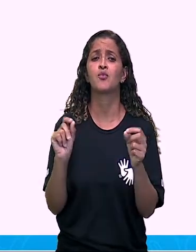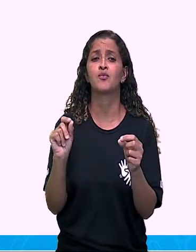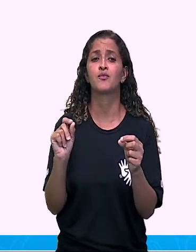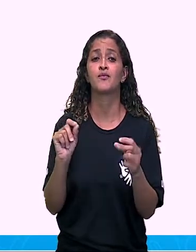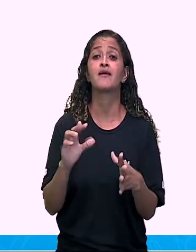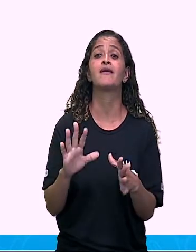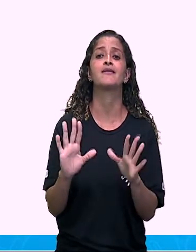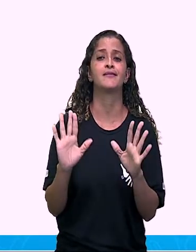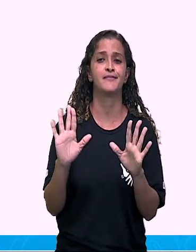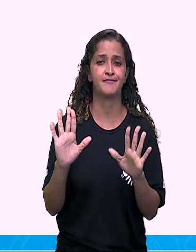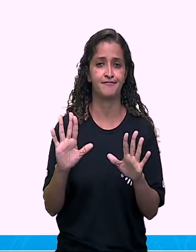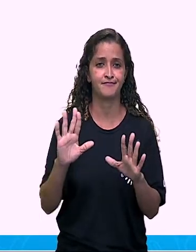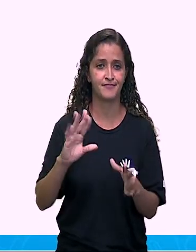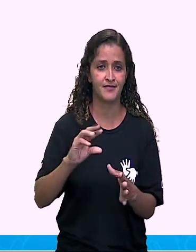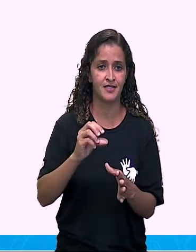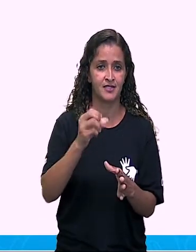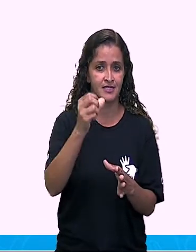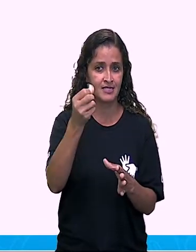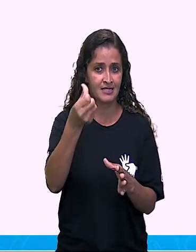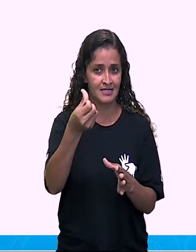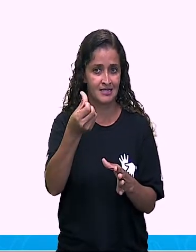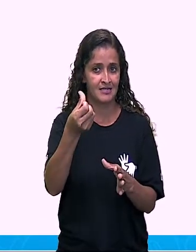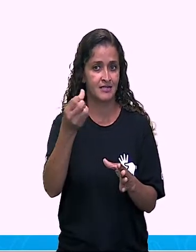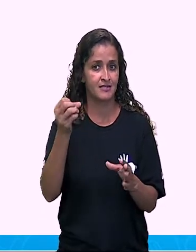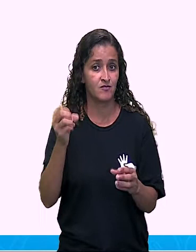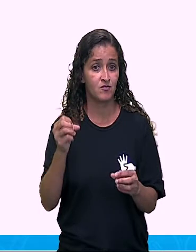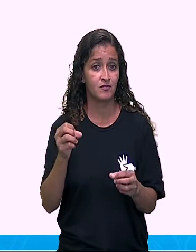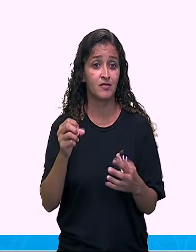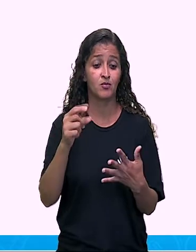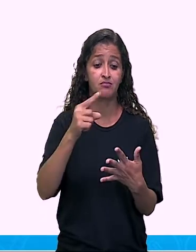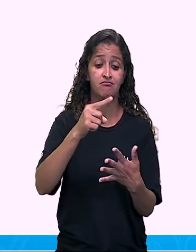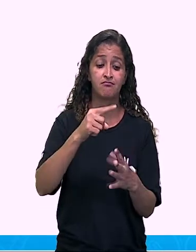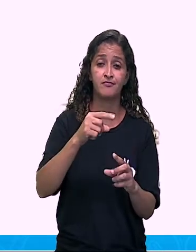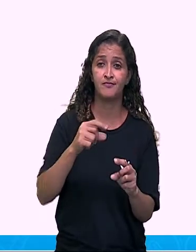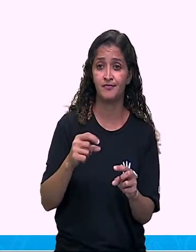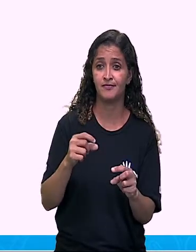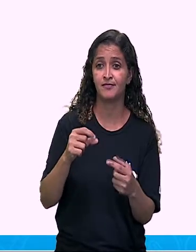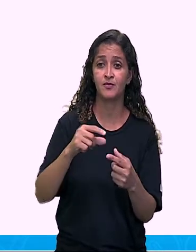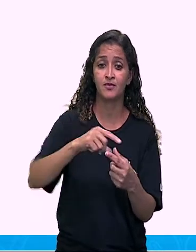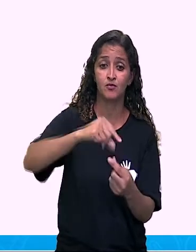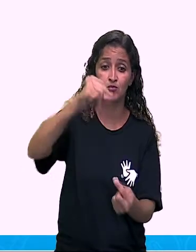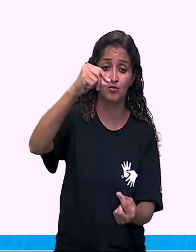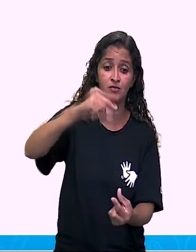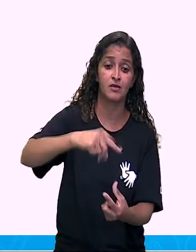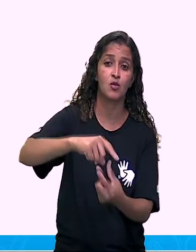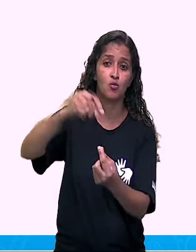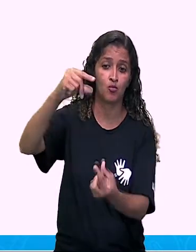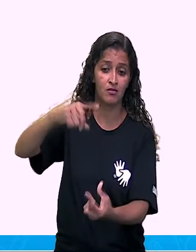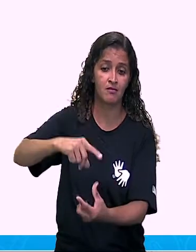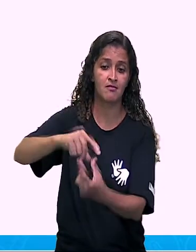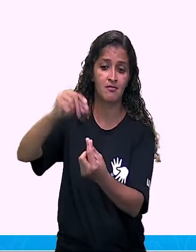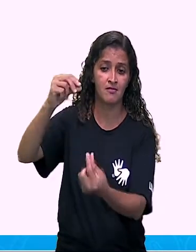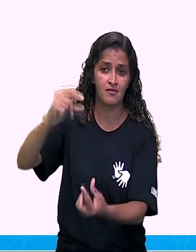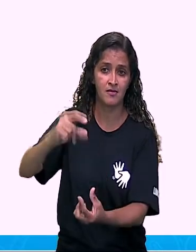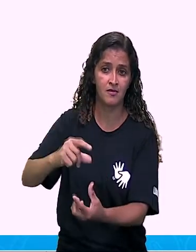6 barras, 6 dezenas e nós chamamos de